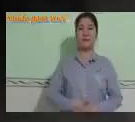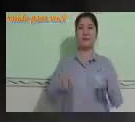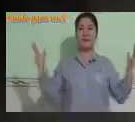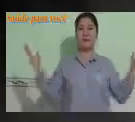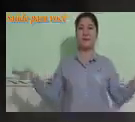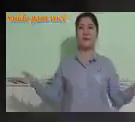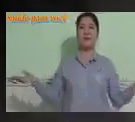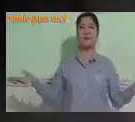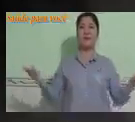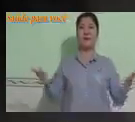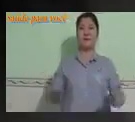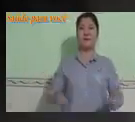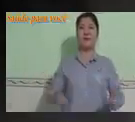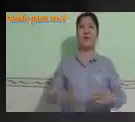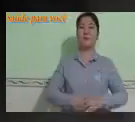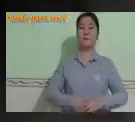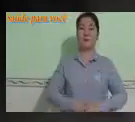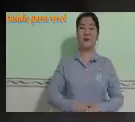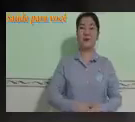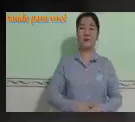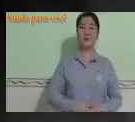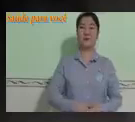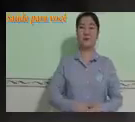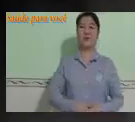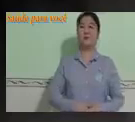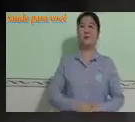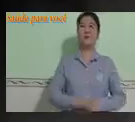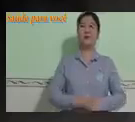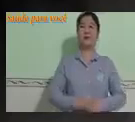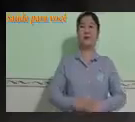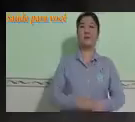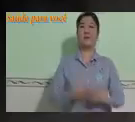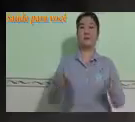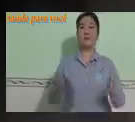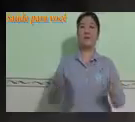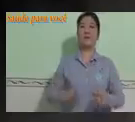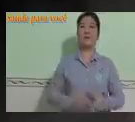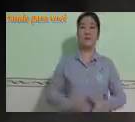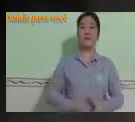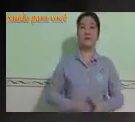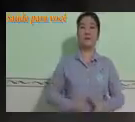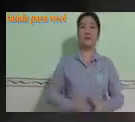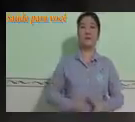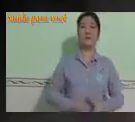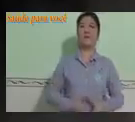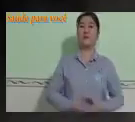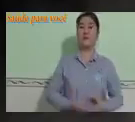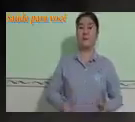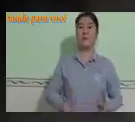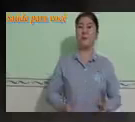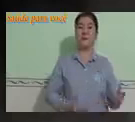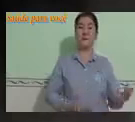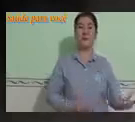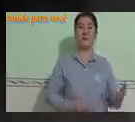ostras, fígado, feijão, castanha ou sementes de girassol, por exemplo. Ingerir alimentos